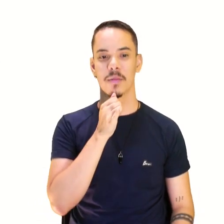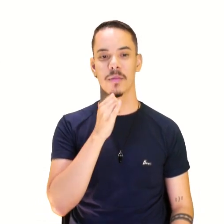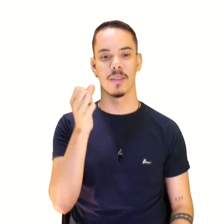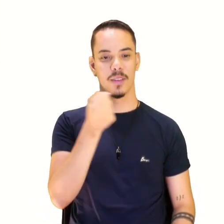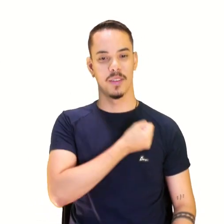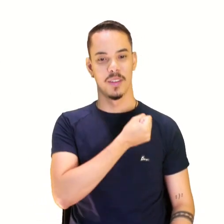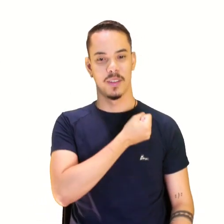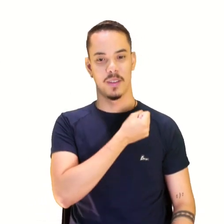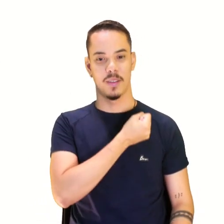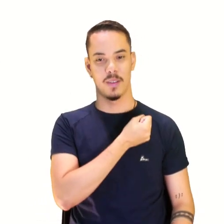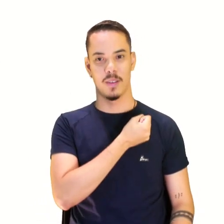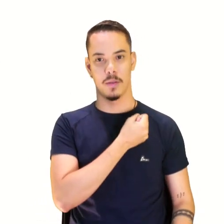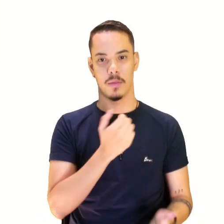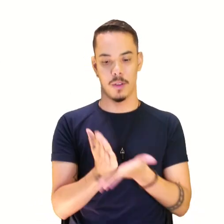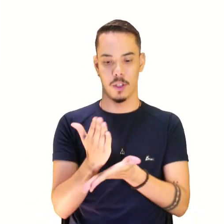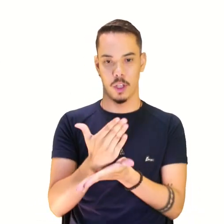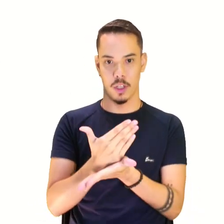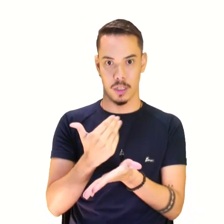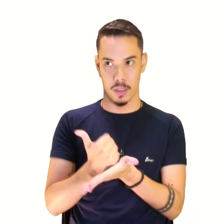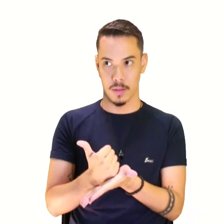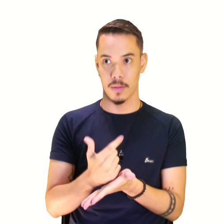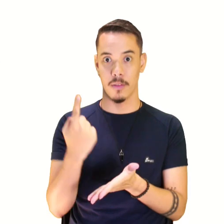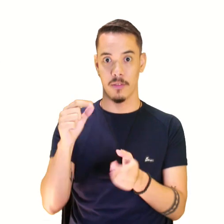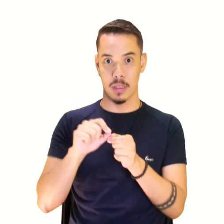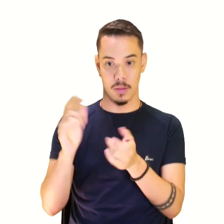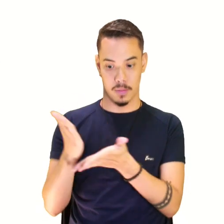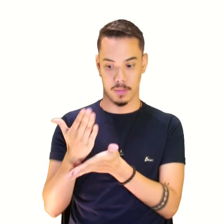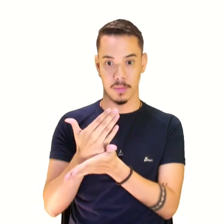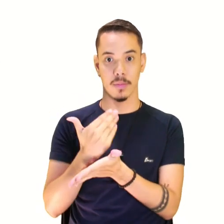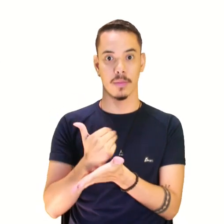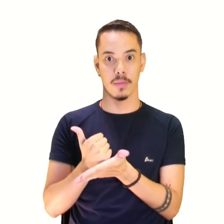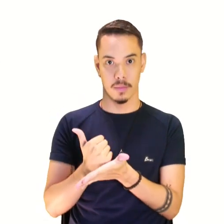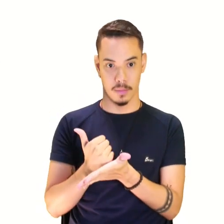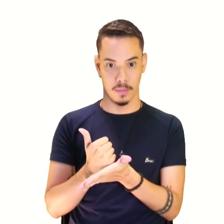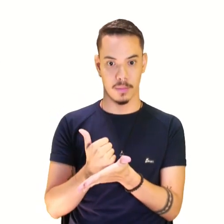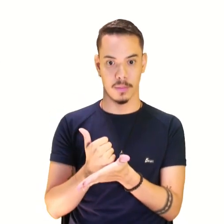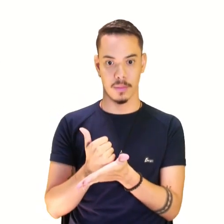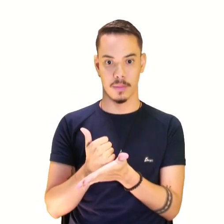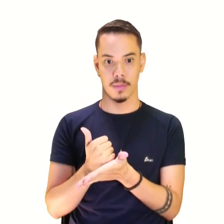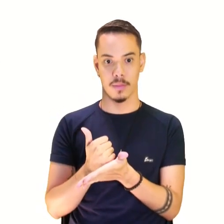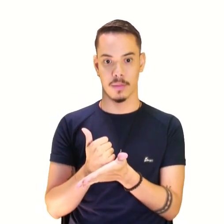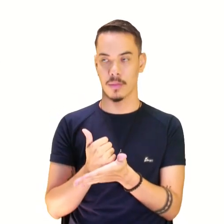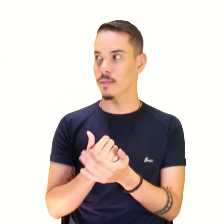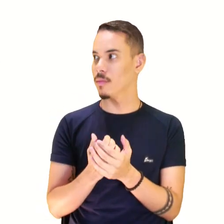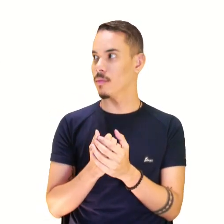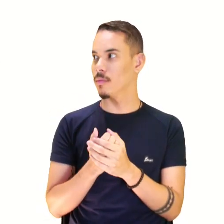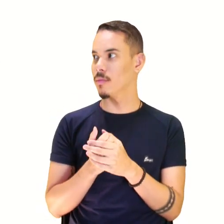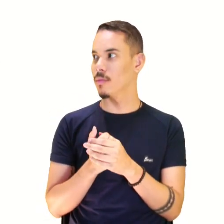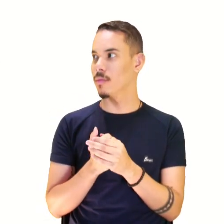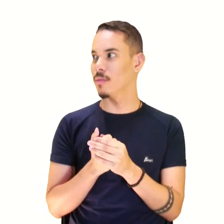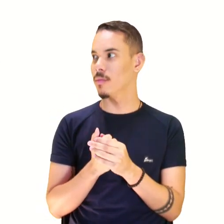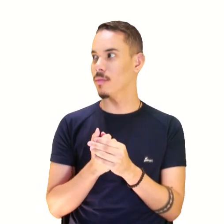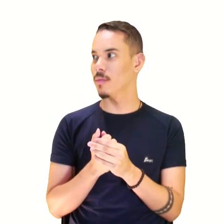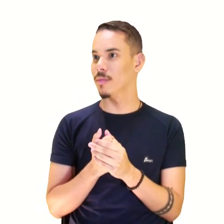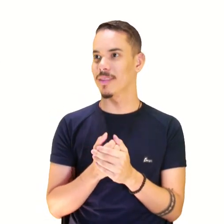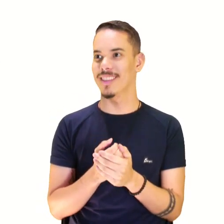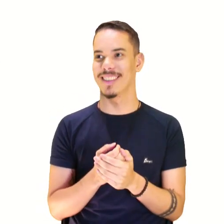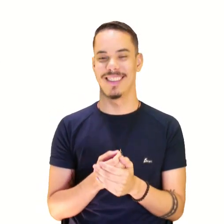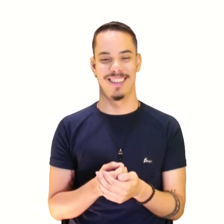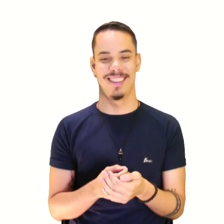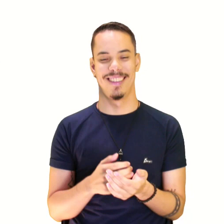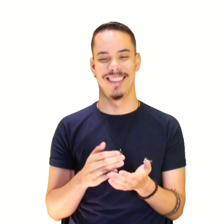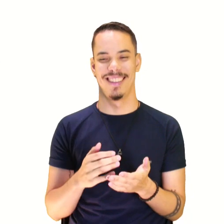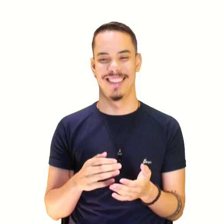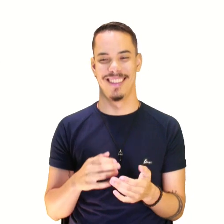de tortas. Tortas. Se uma torta, para fazer uma torta, determinada torta. Não, a torta não foi legal, não. Não, direito. A torta. A